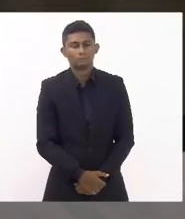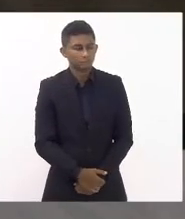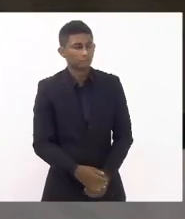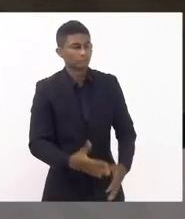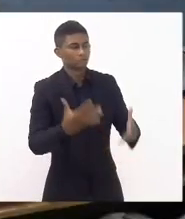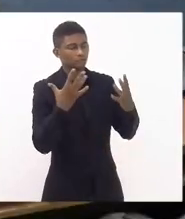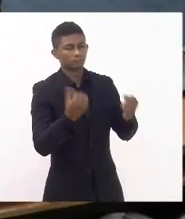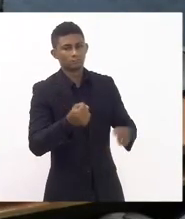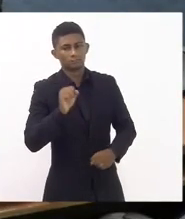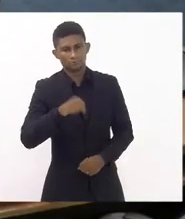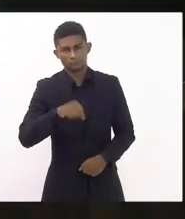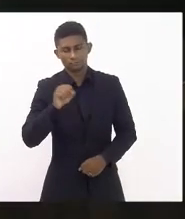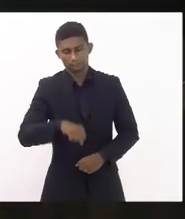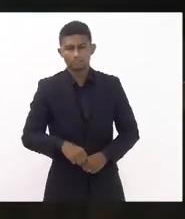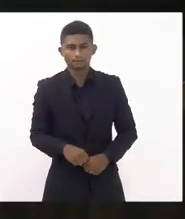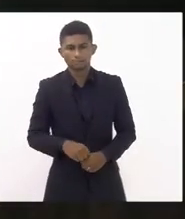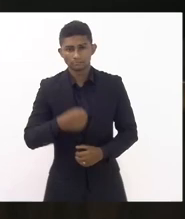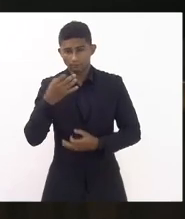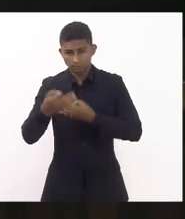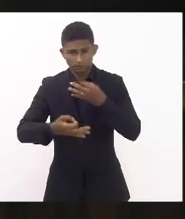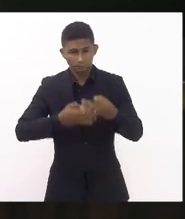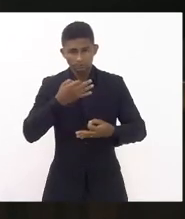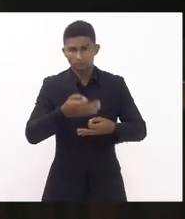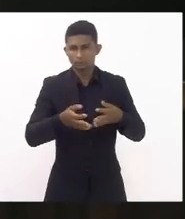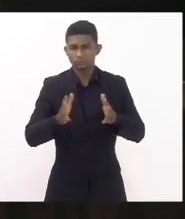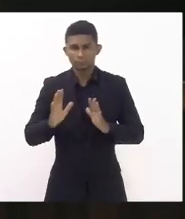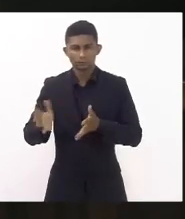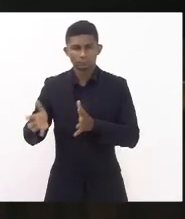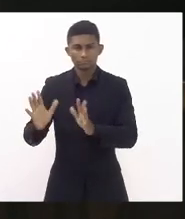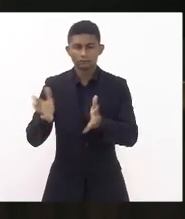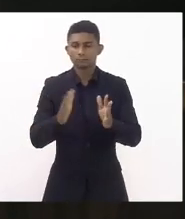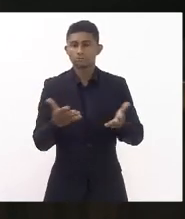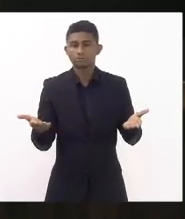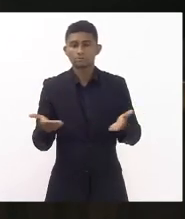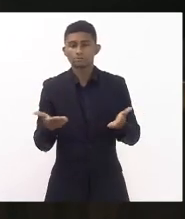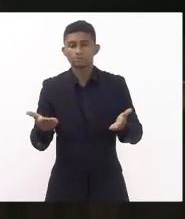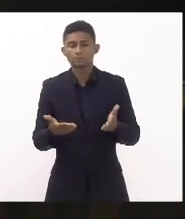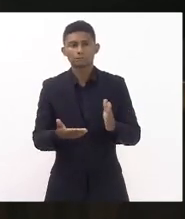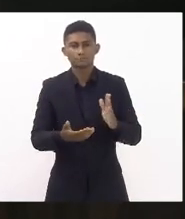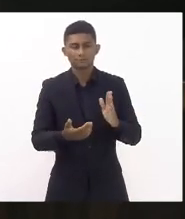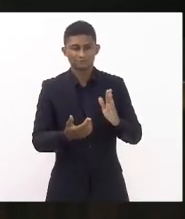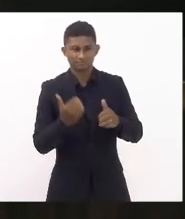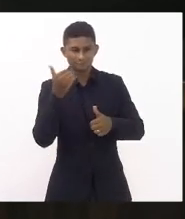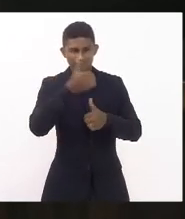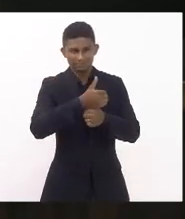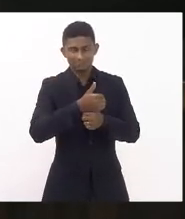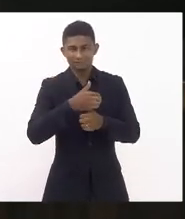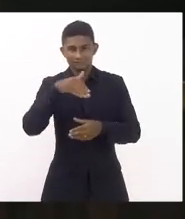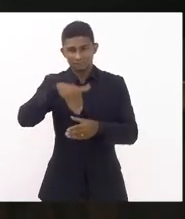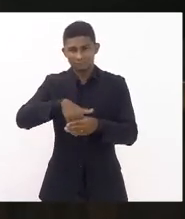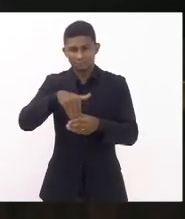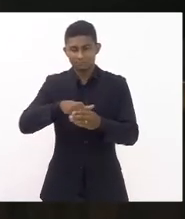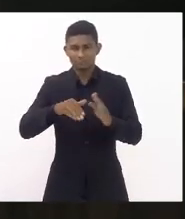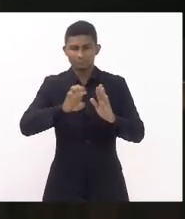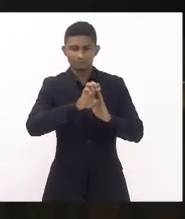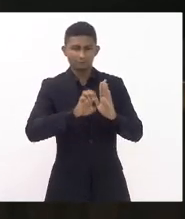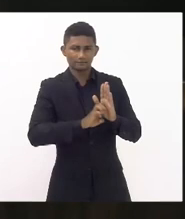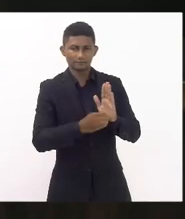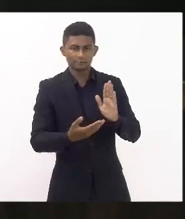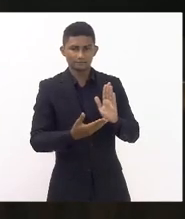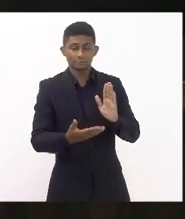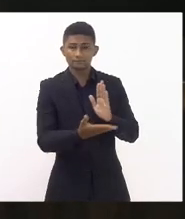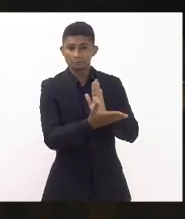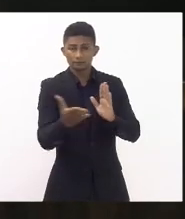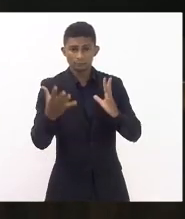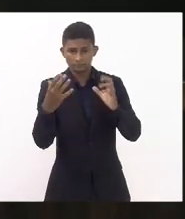Favorável. Com os pareceres emitidos, em votação substitutivo, as emendas de plenário. Senhores que